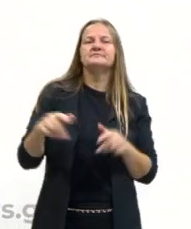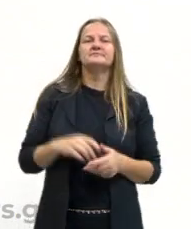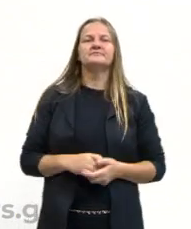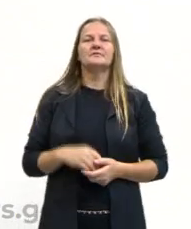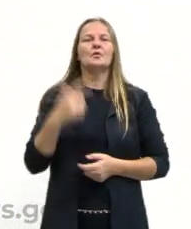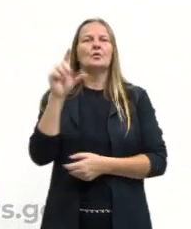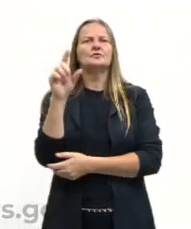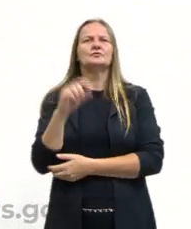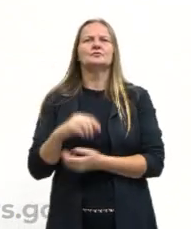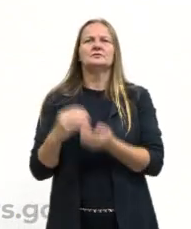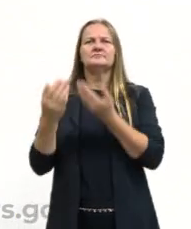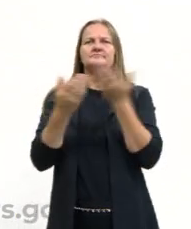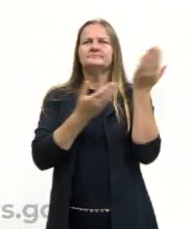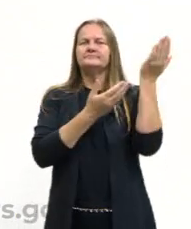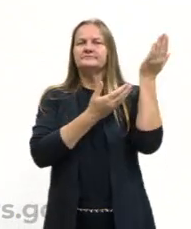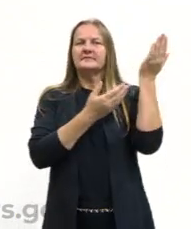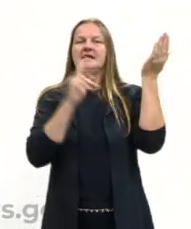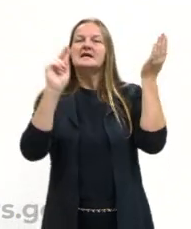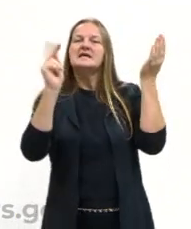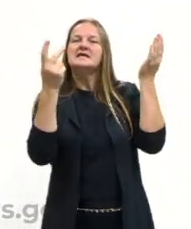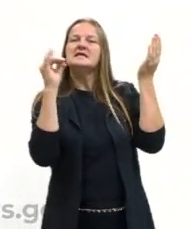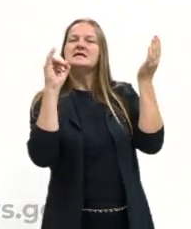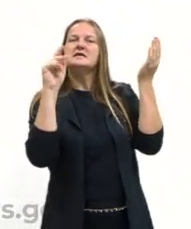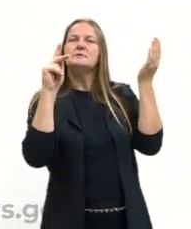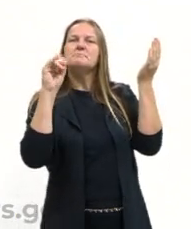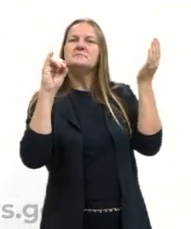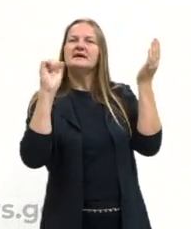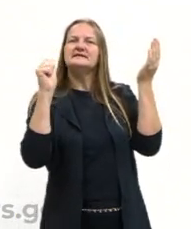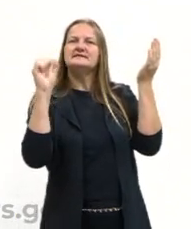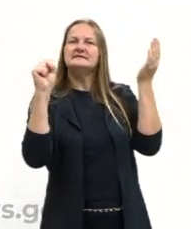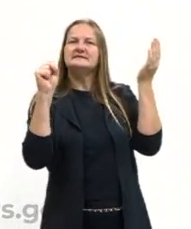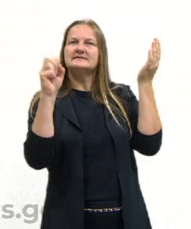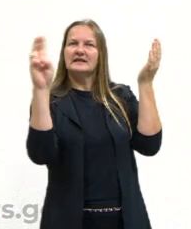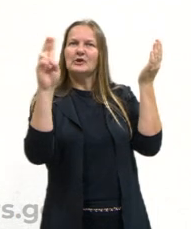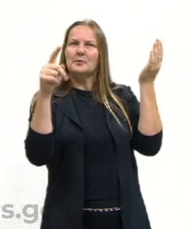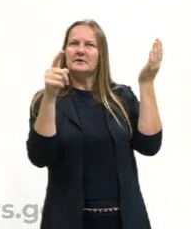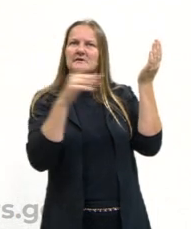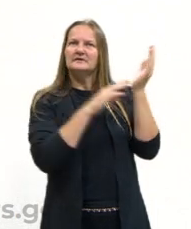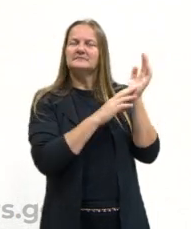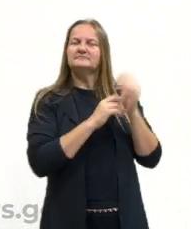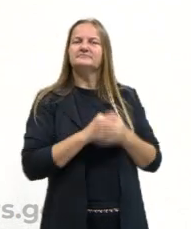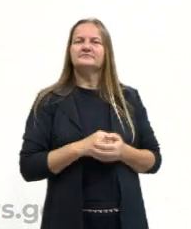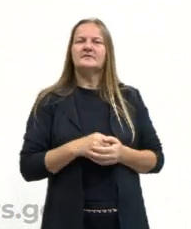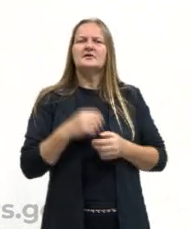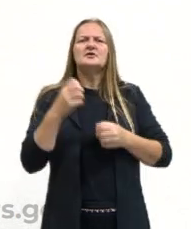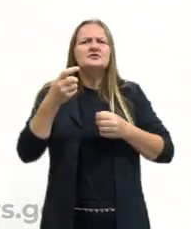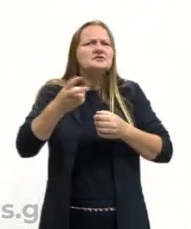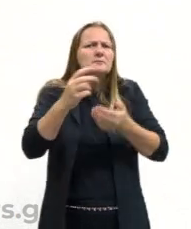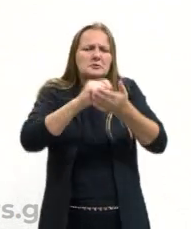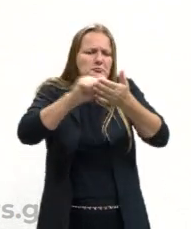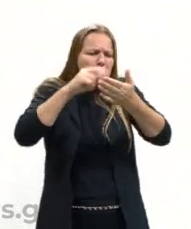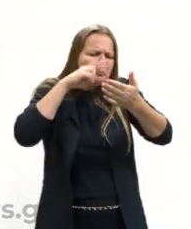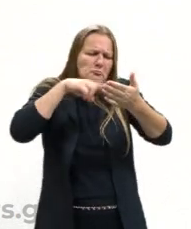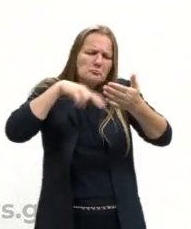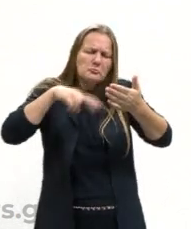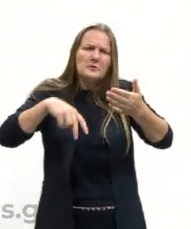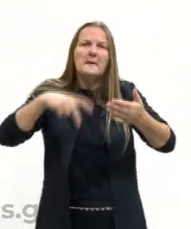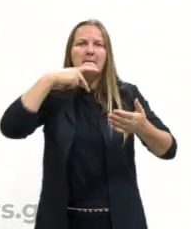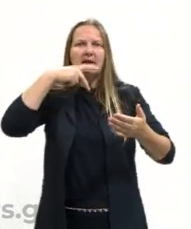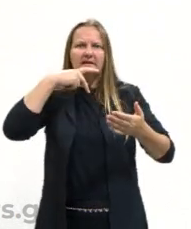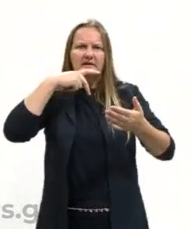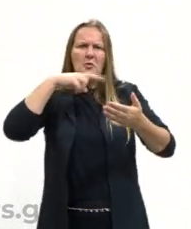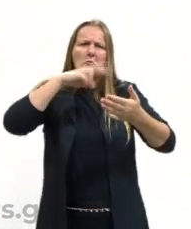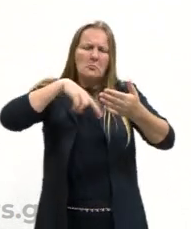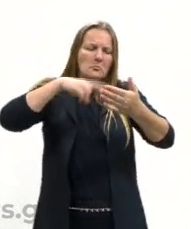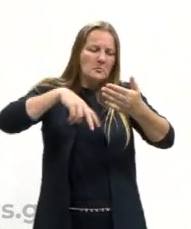camarada o ipes o ipes é muito excitado durante nos no nas falas nos escritos do Platão